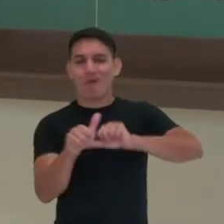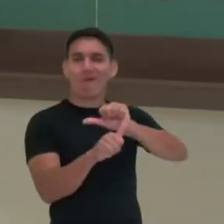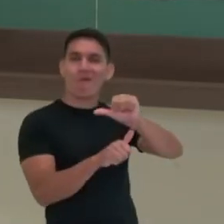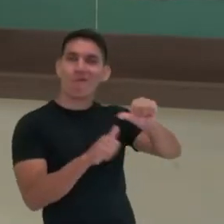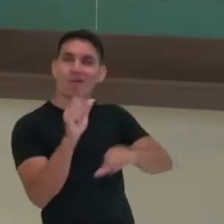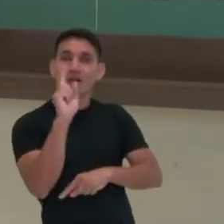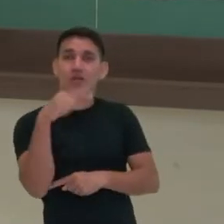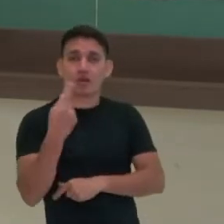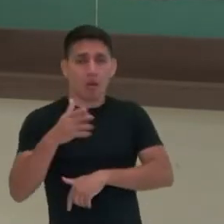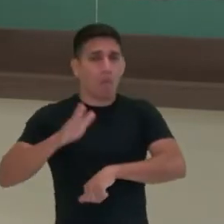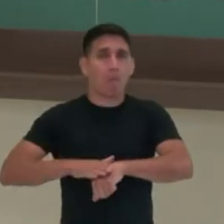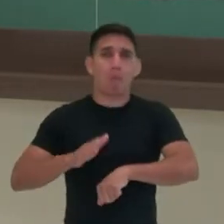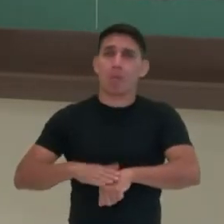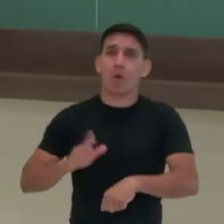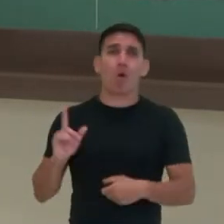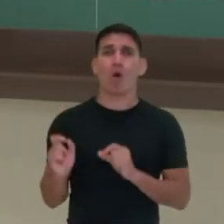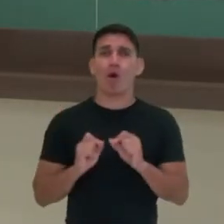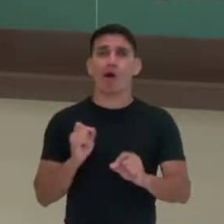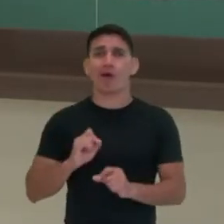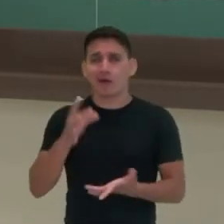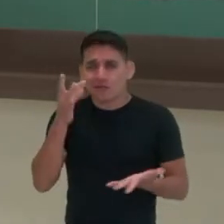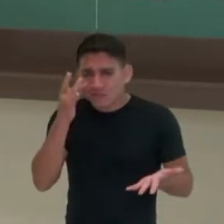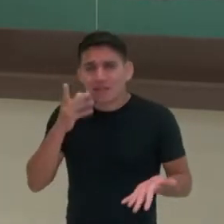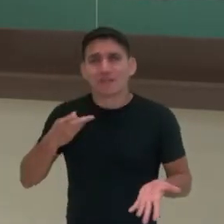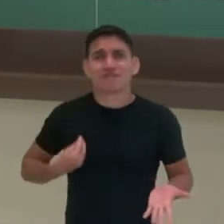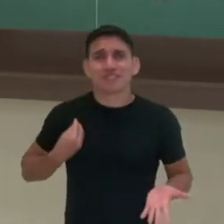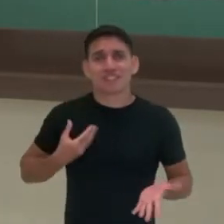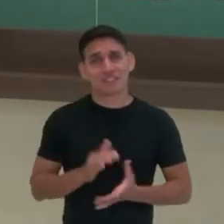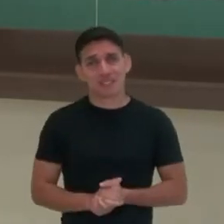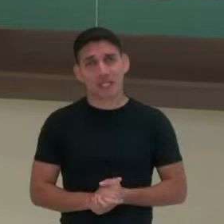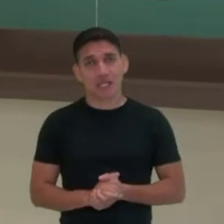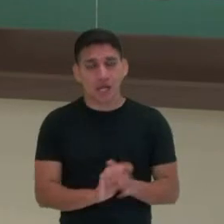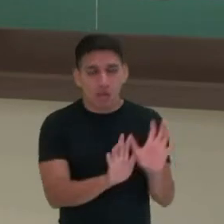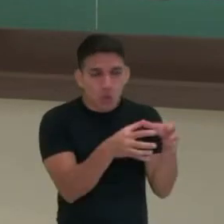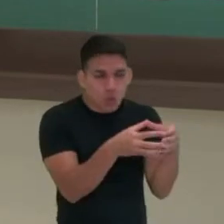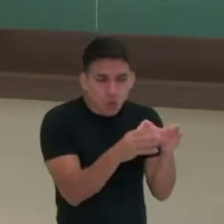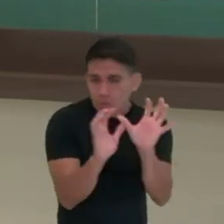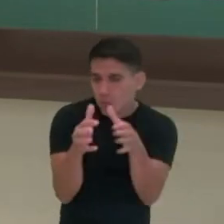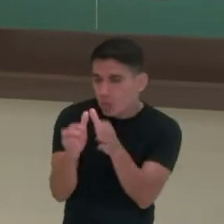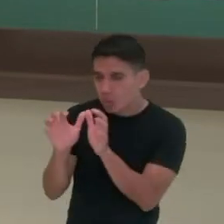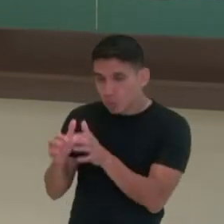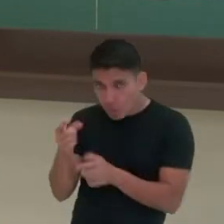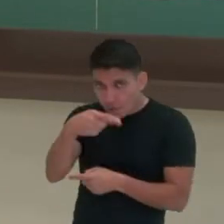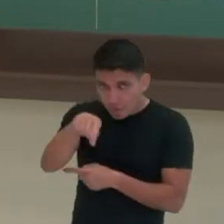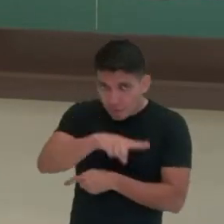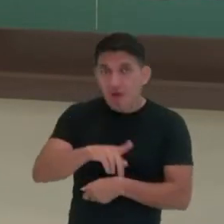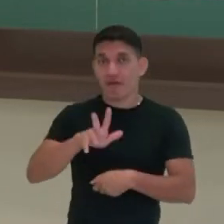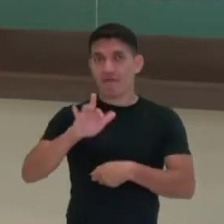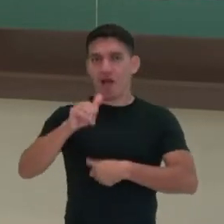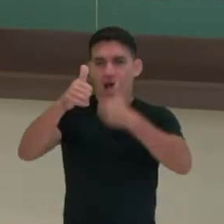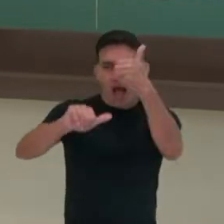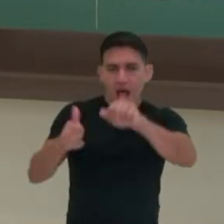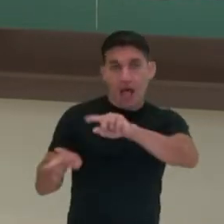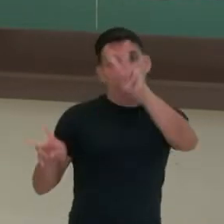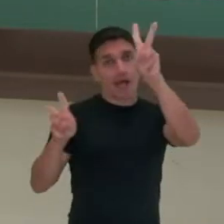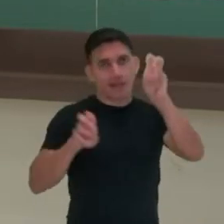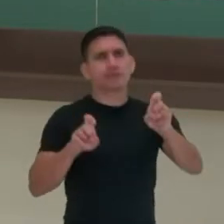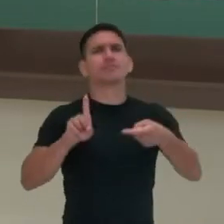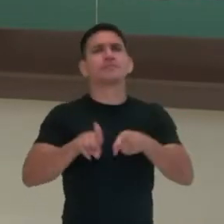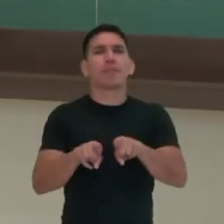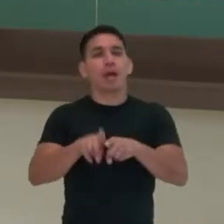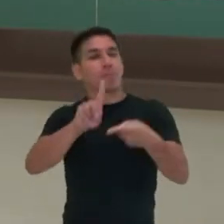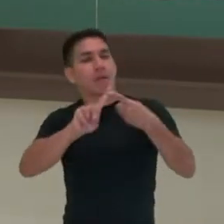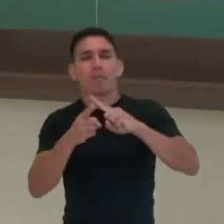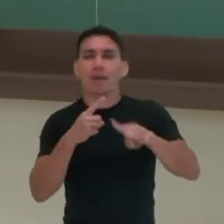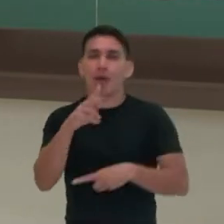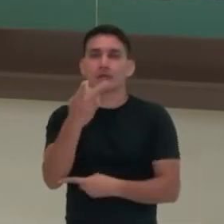a nossa própria realidade. Em pequenos grupos, analise a citação acima e debata com a sua